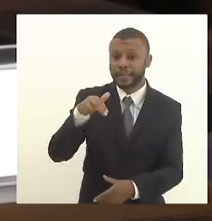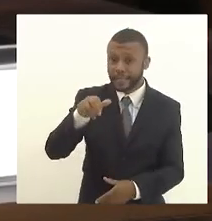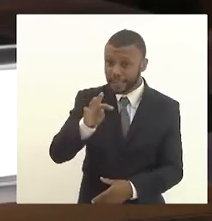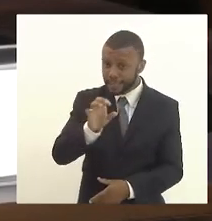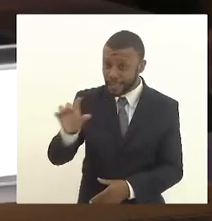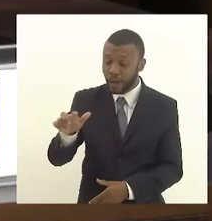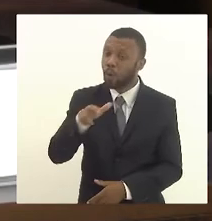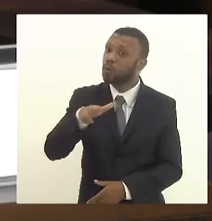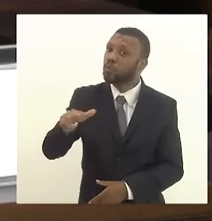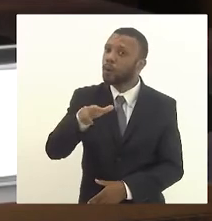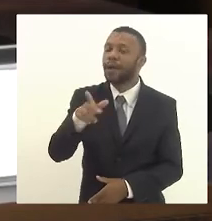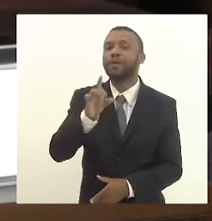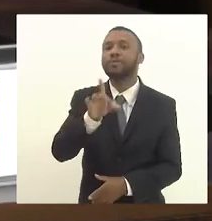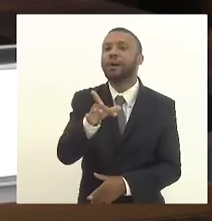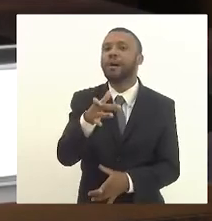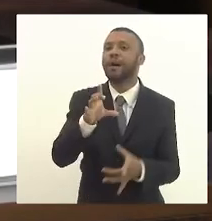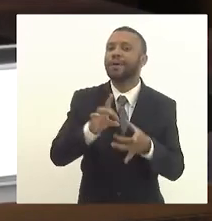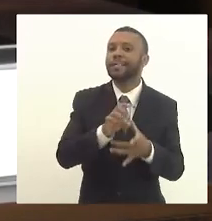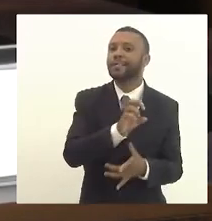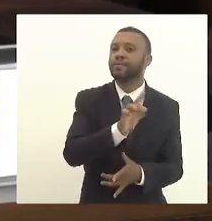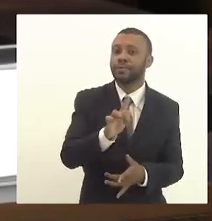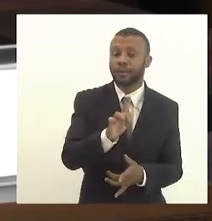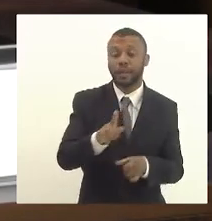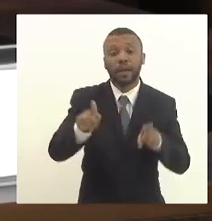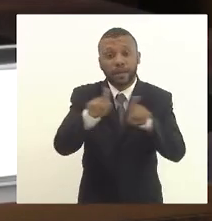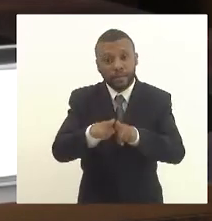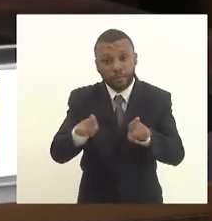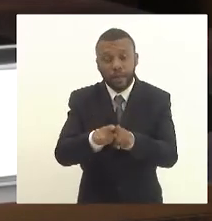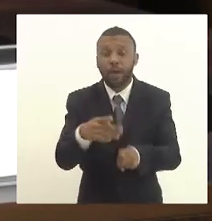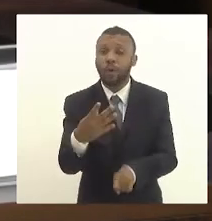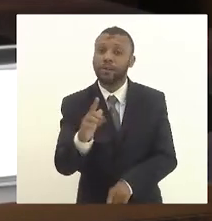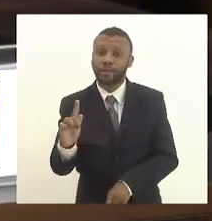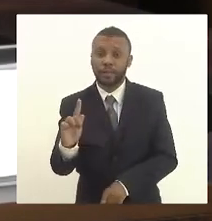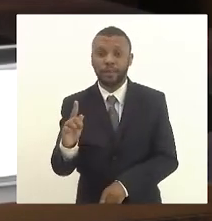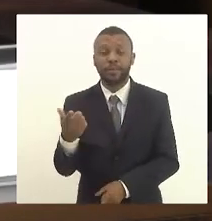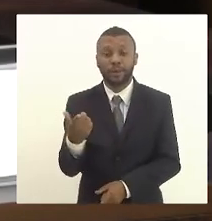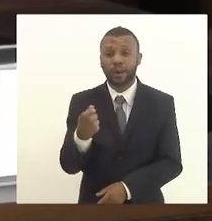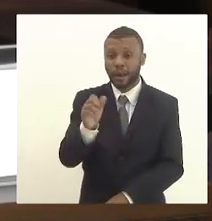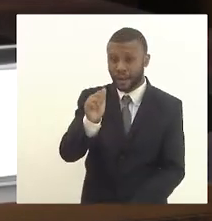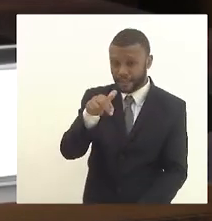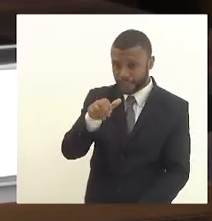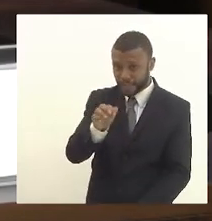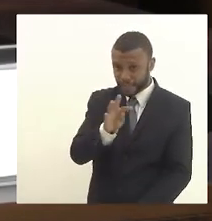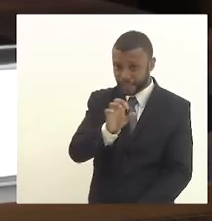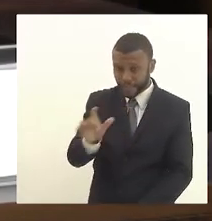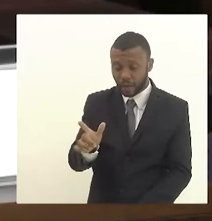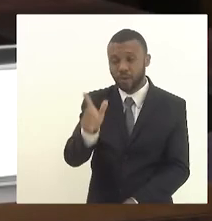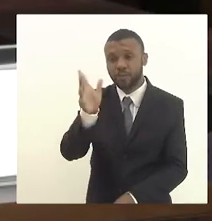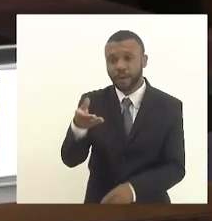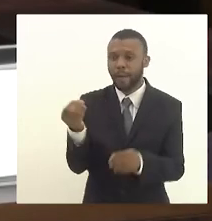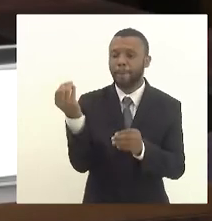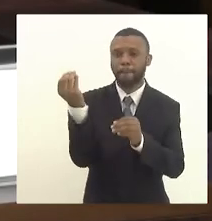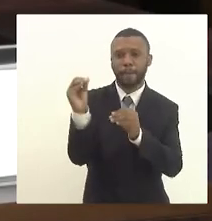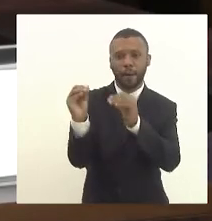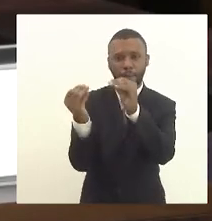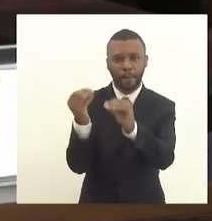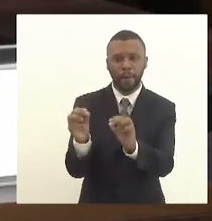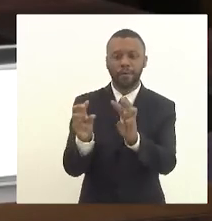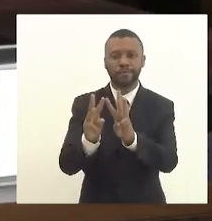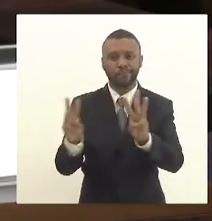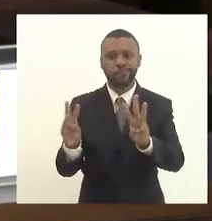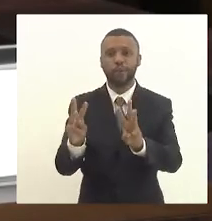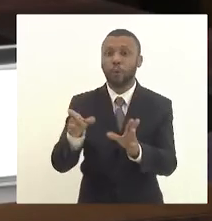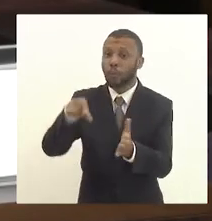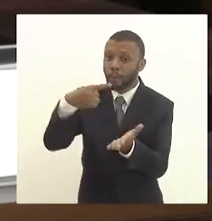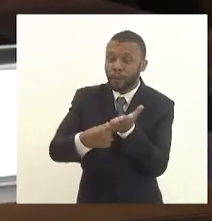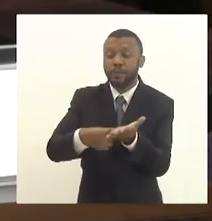de cobertura 4G. E a Anatel já lançou no seu site uma planilha com todos os compromissos de cobertura de 4G